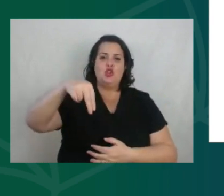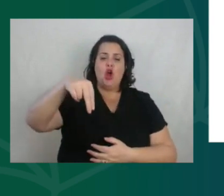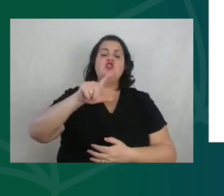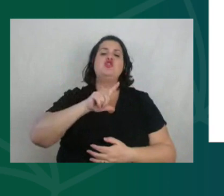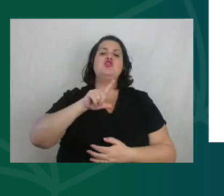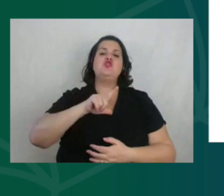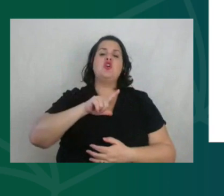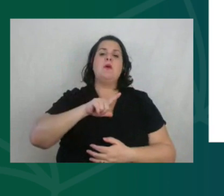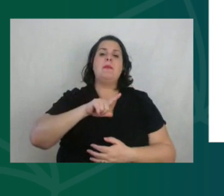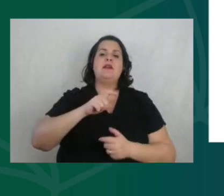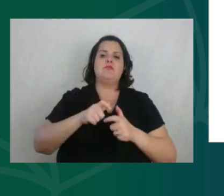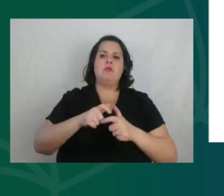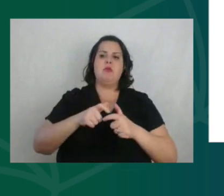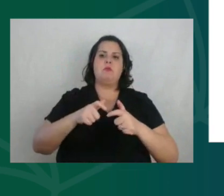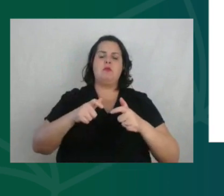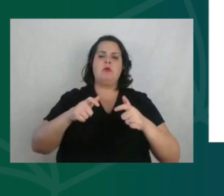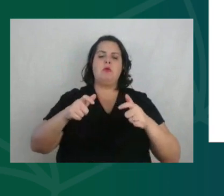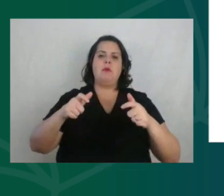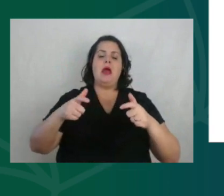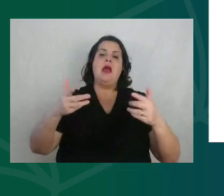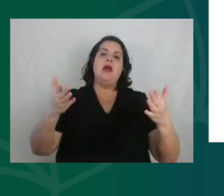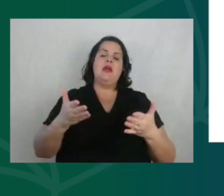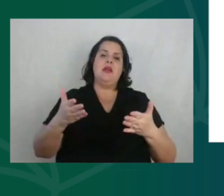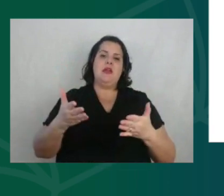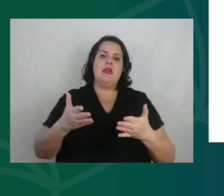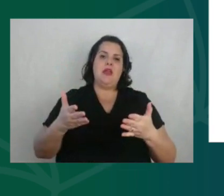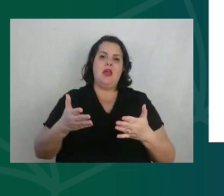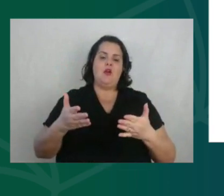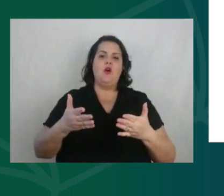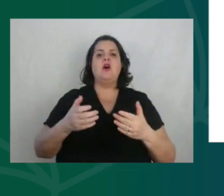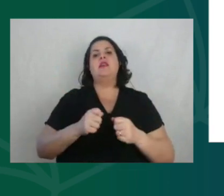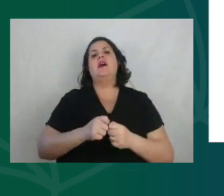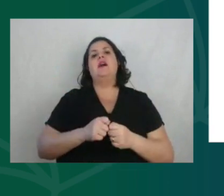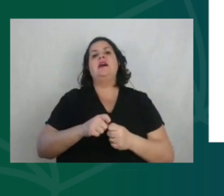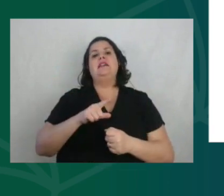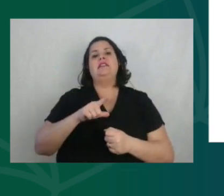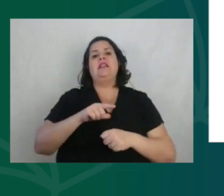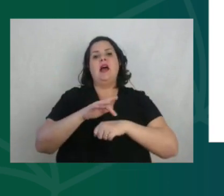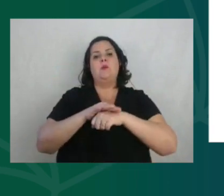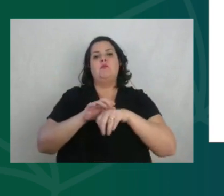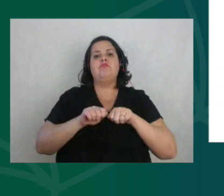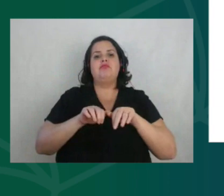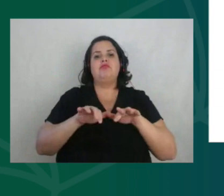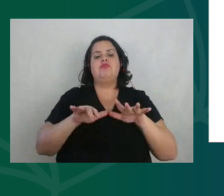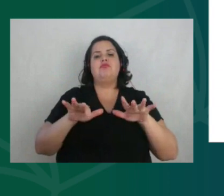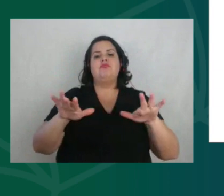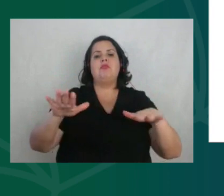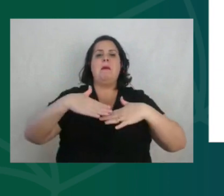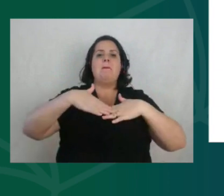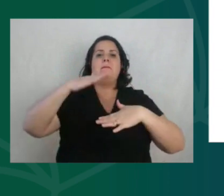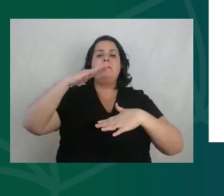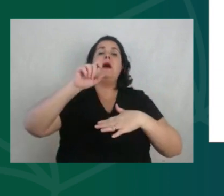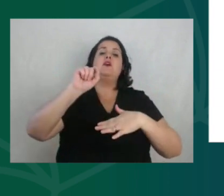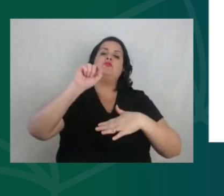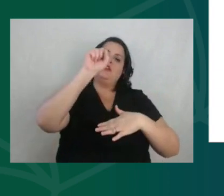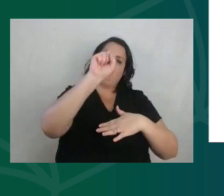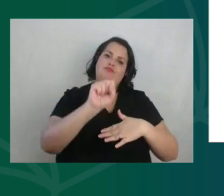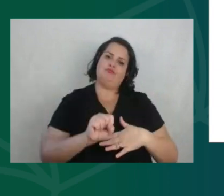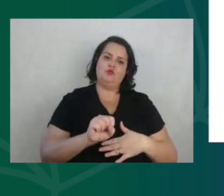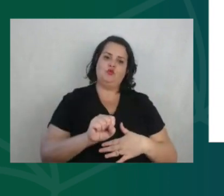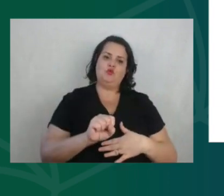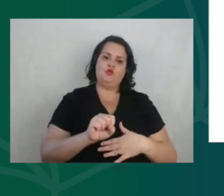a epidemia tem ido principalmente para a região sul e centro-oeste. Embora ela ainda continue